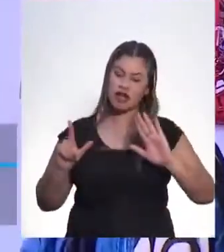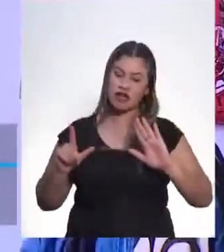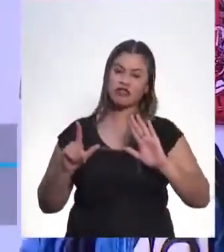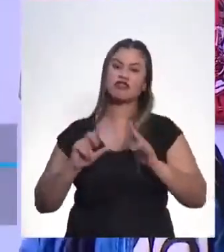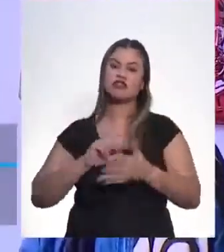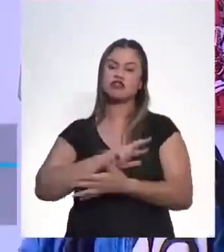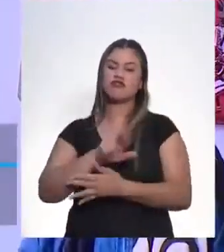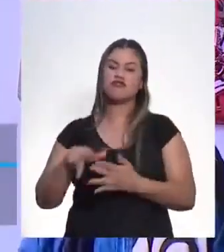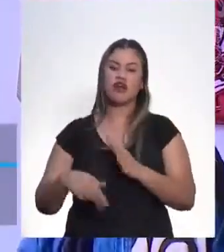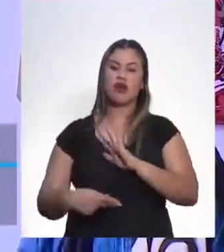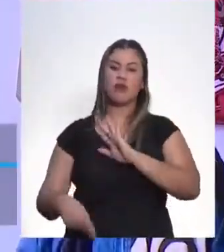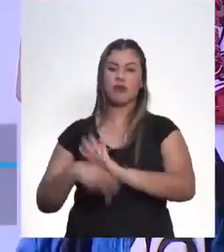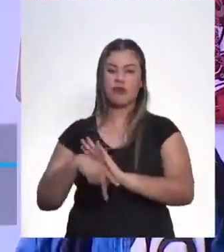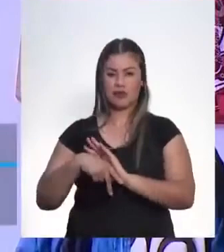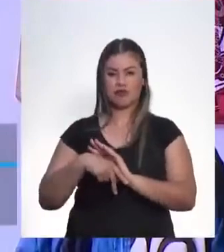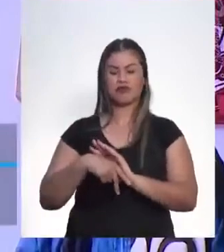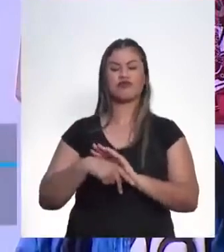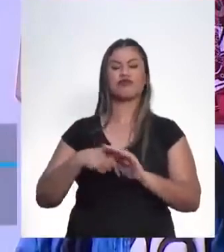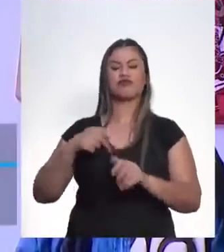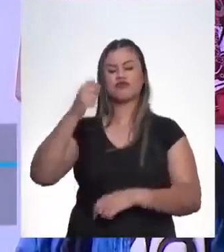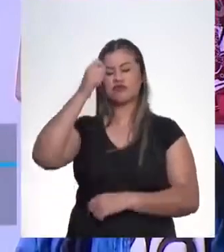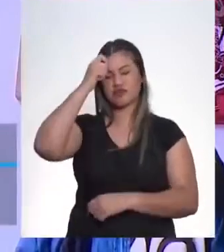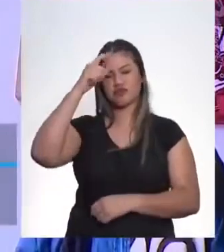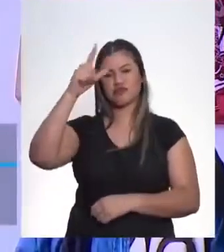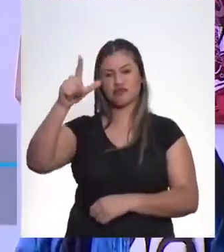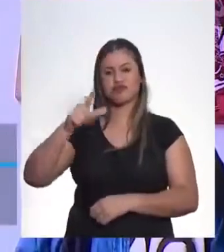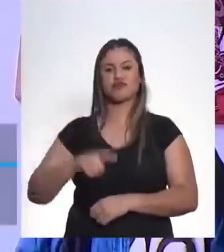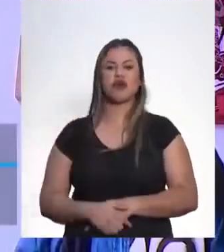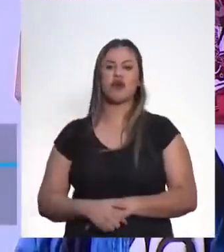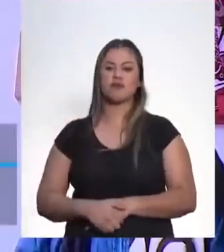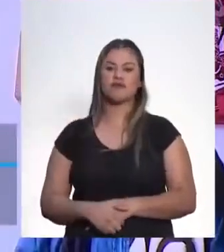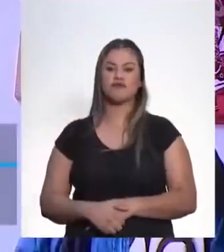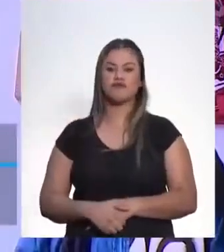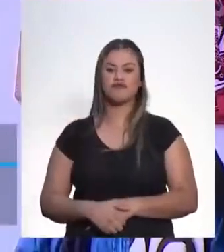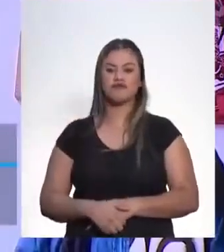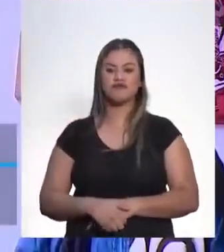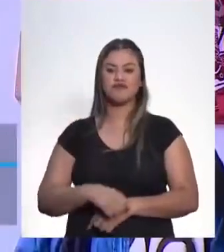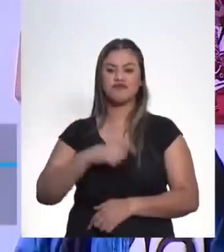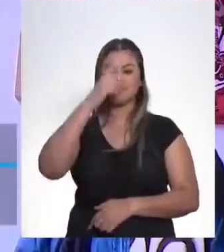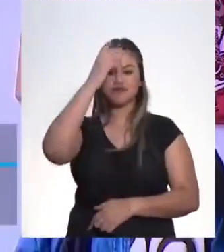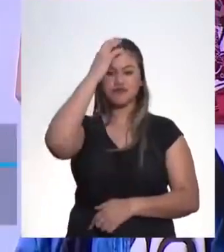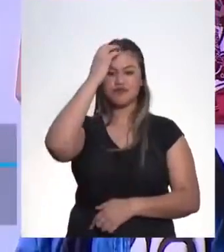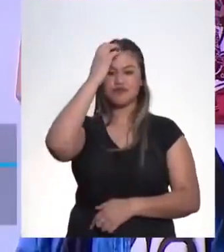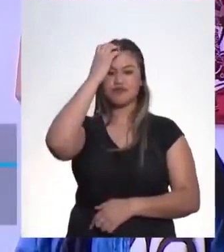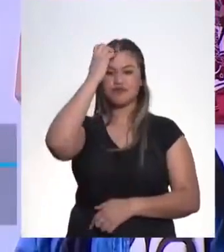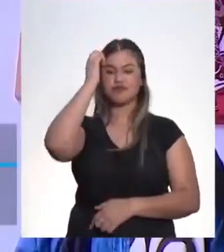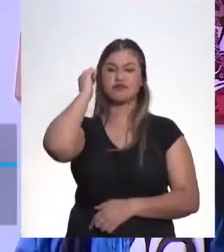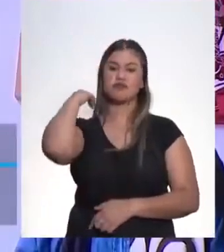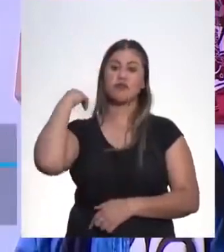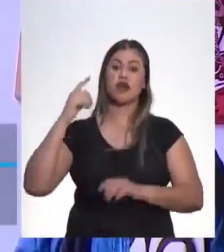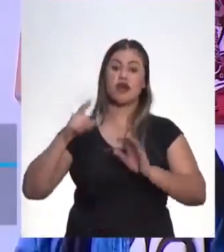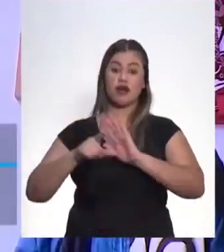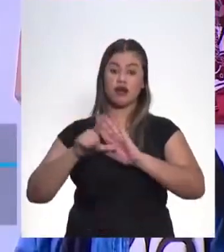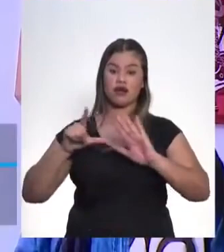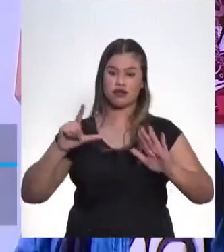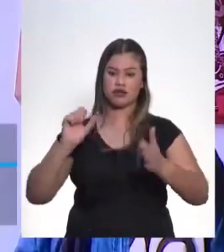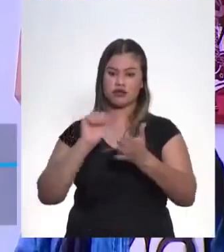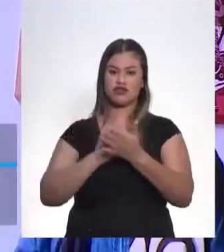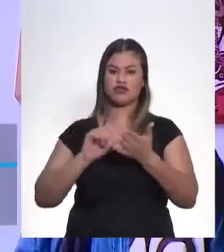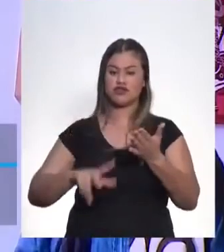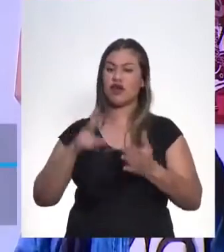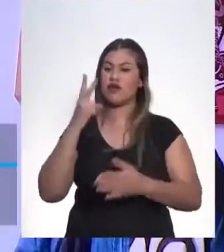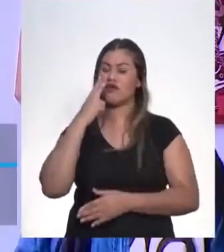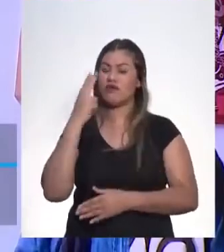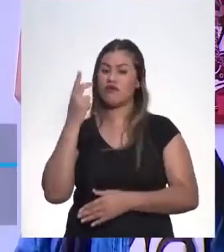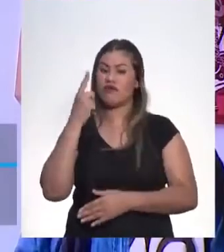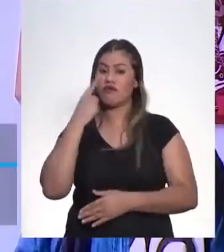riquezas que existem aí nesse âmbito cultural da capoeira. Mas antes de nós fazermos o exercício, nós iremos ver